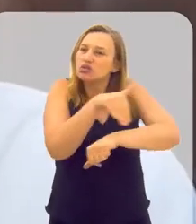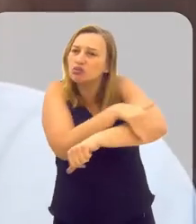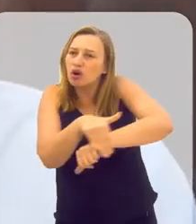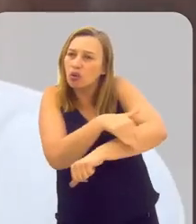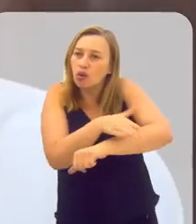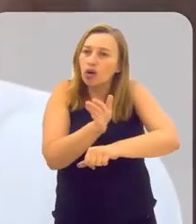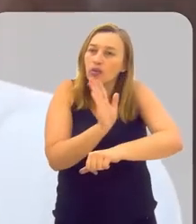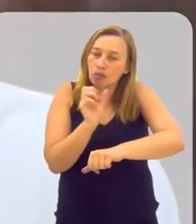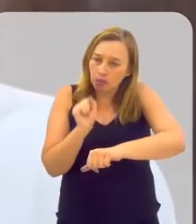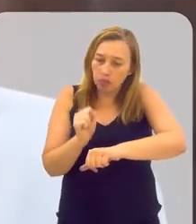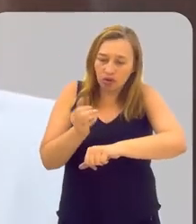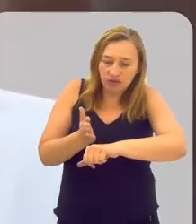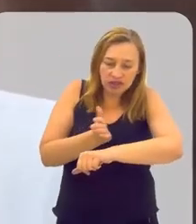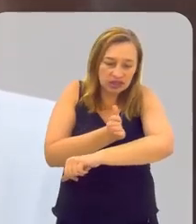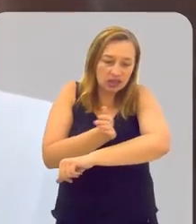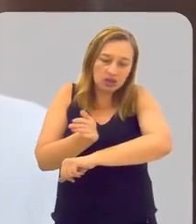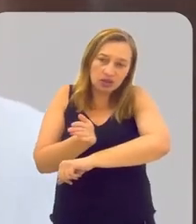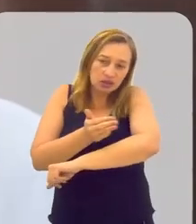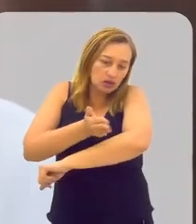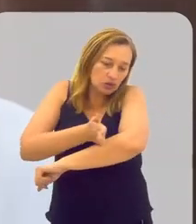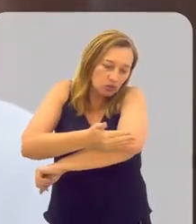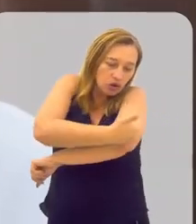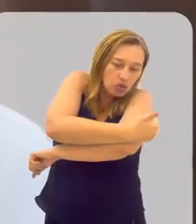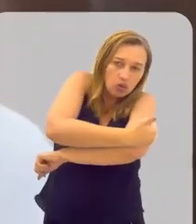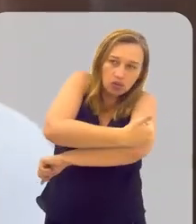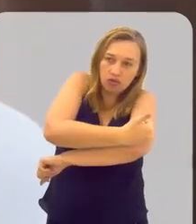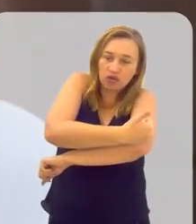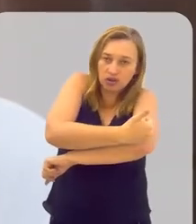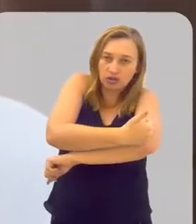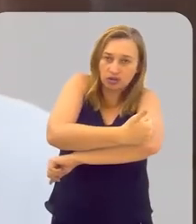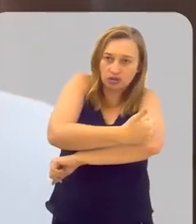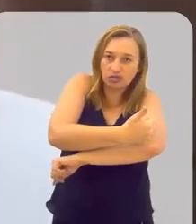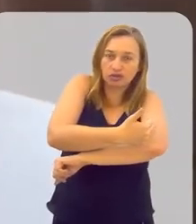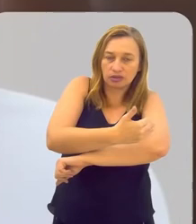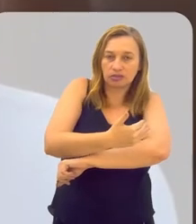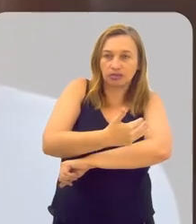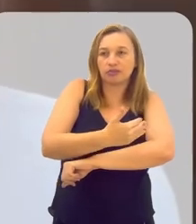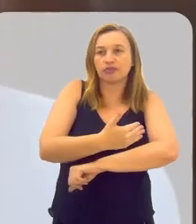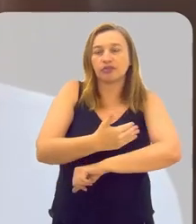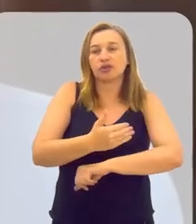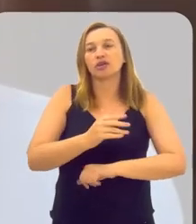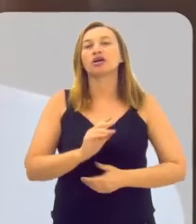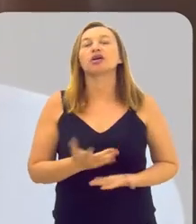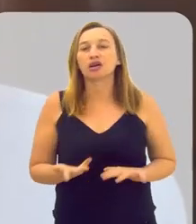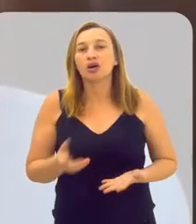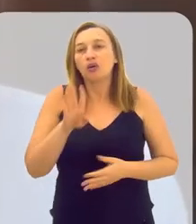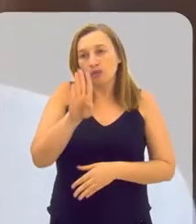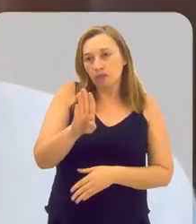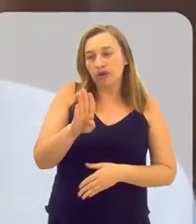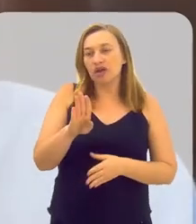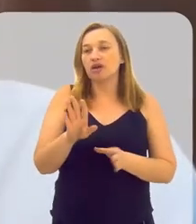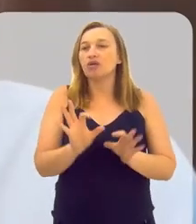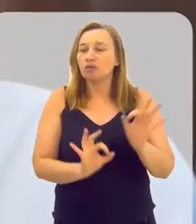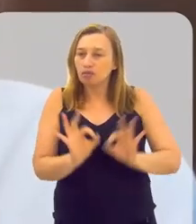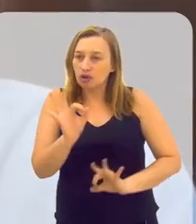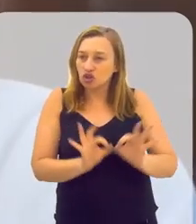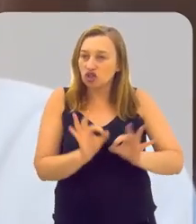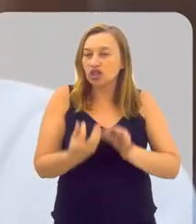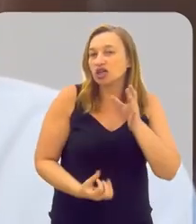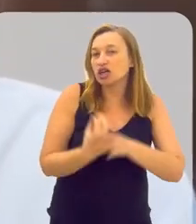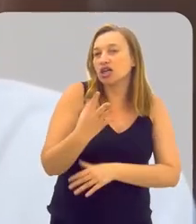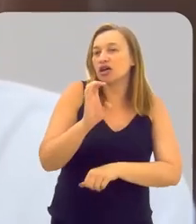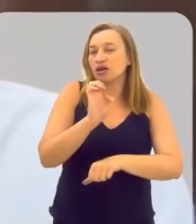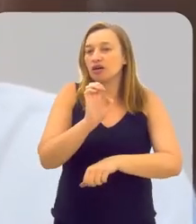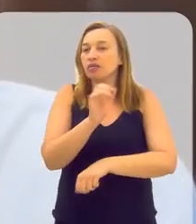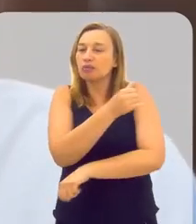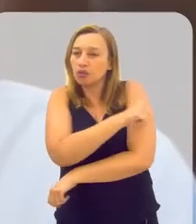se fosse uma rua, né? Ela pode fazer uma curva aí para um lado, ela pode fazer uma curva aí para um outro lado. Então, o B significa que é o trajeto